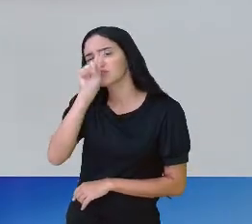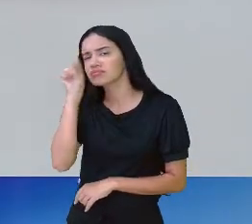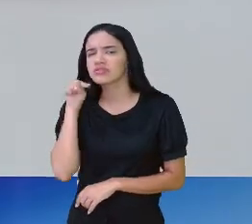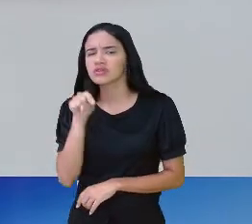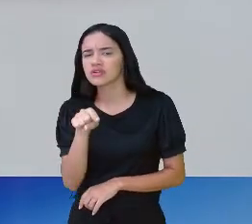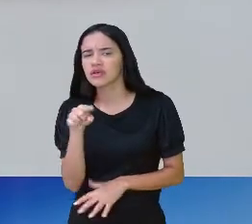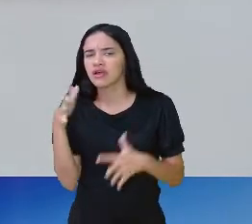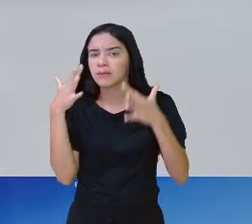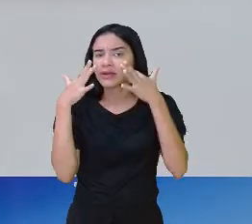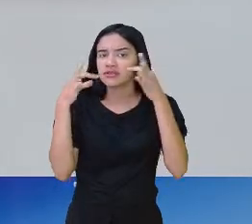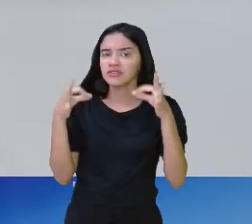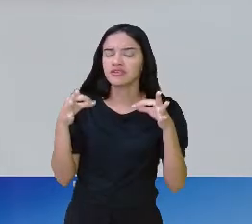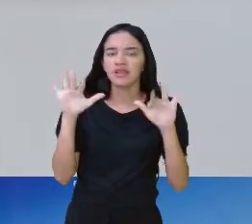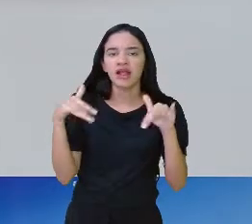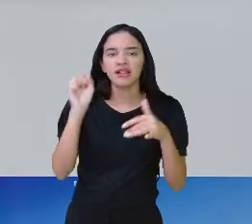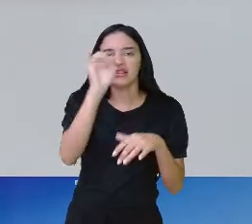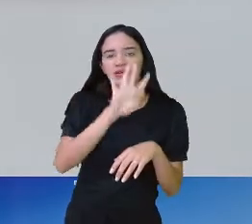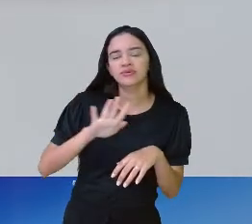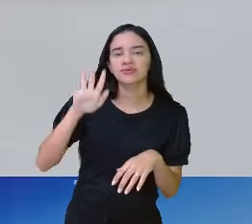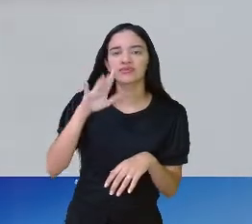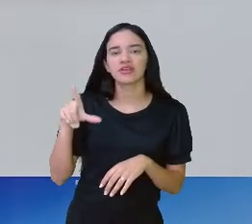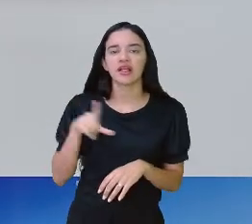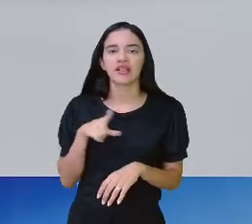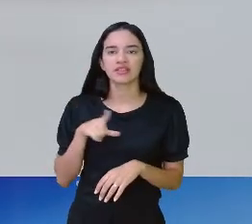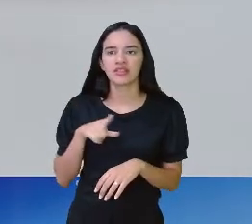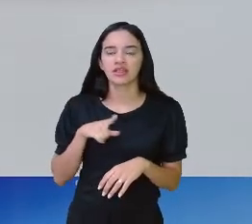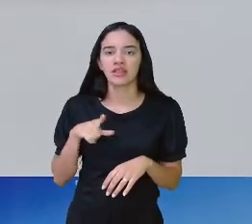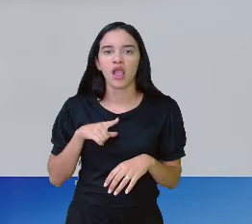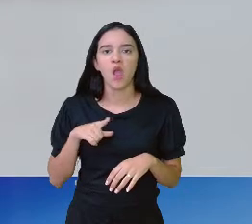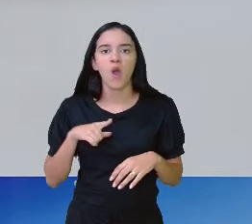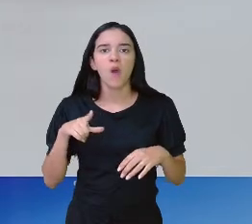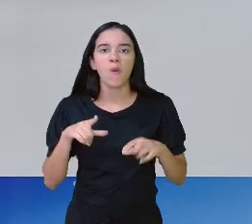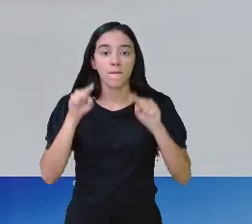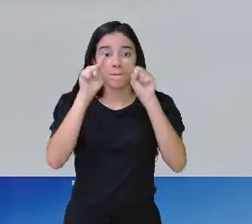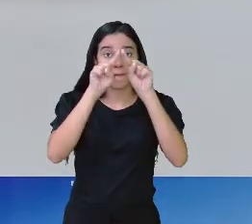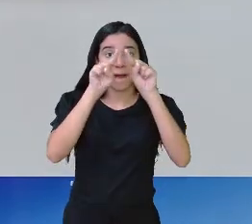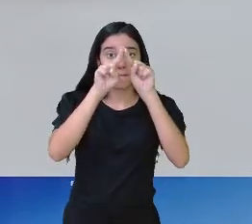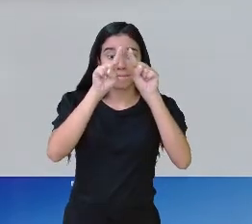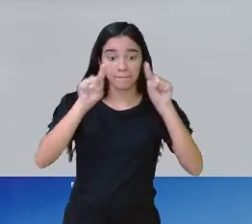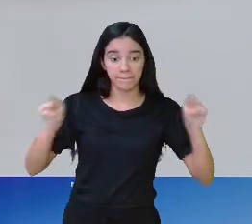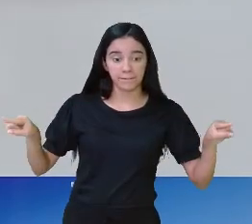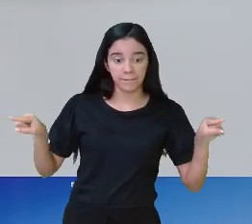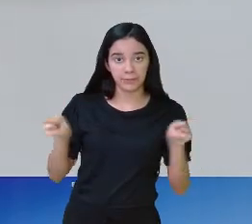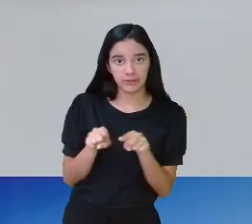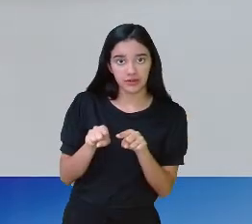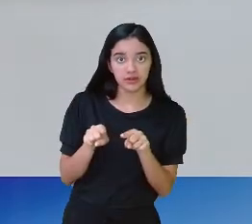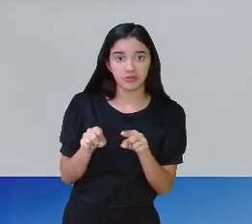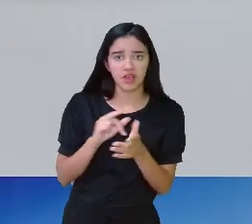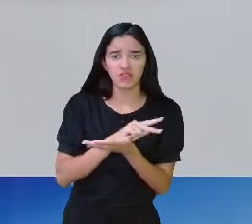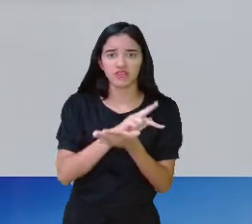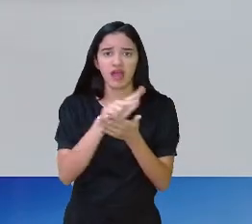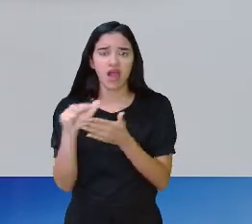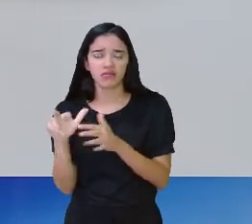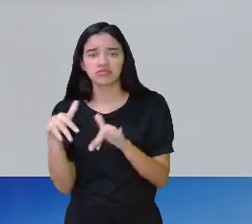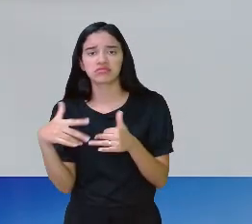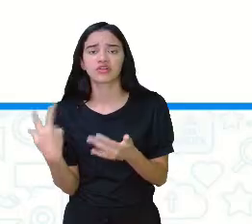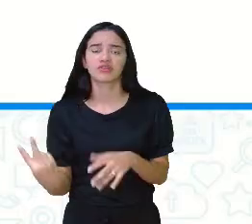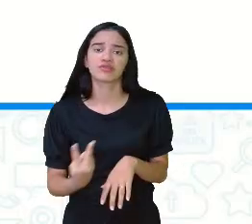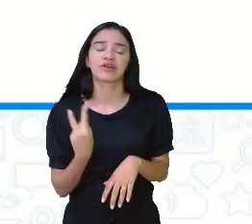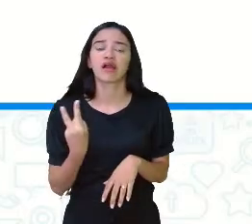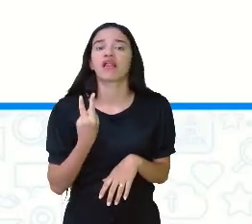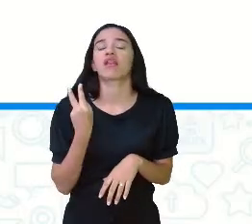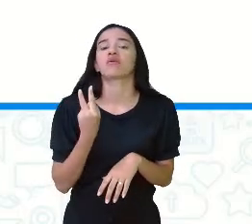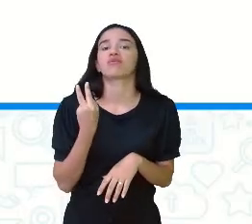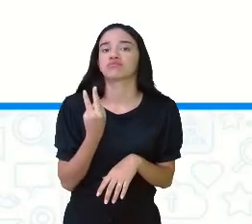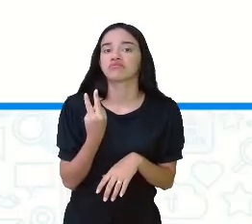Presta atenção. Na imagem, eu tenho uma pirâmide com vários valores. Eu preciso encontrar os